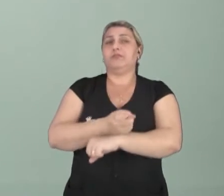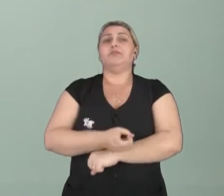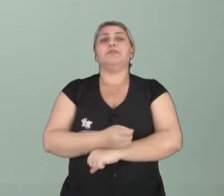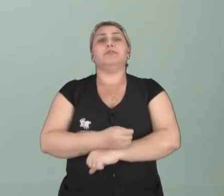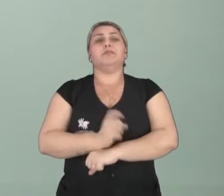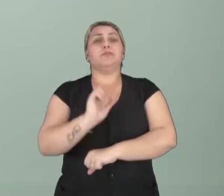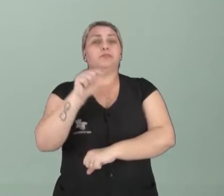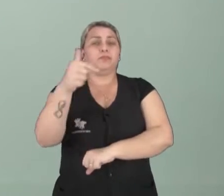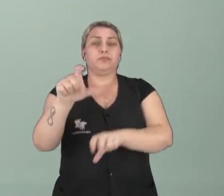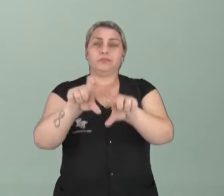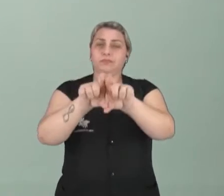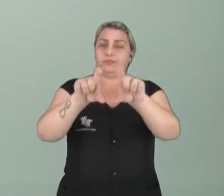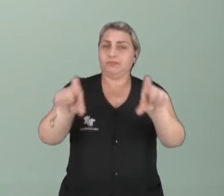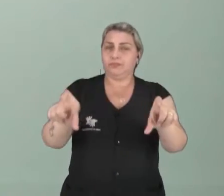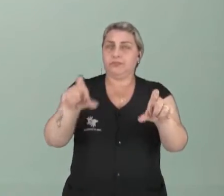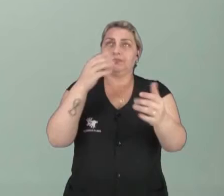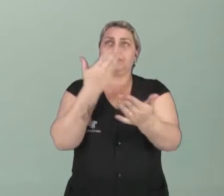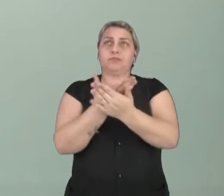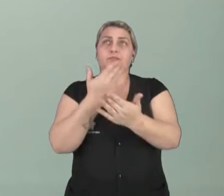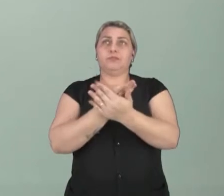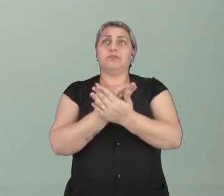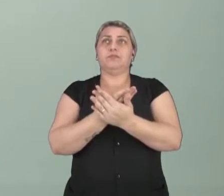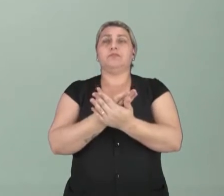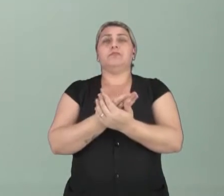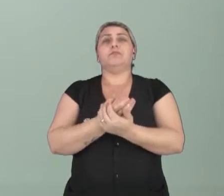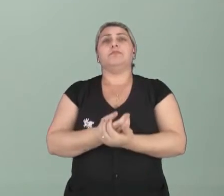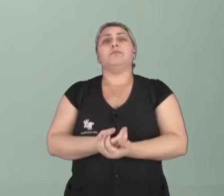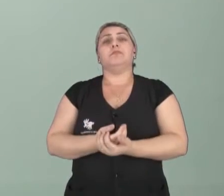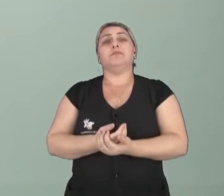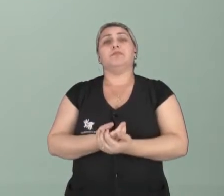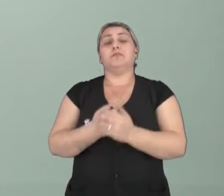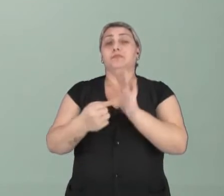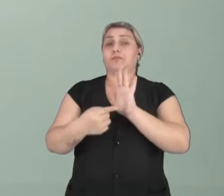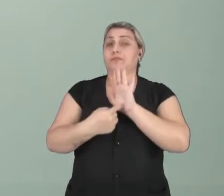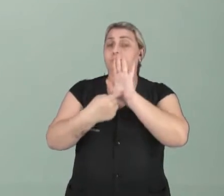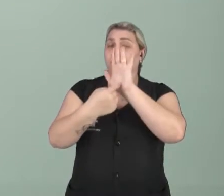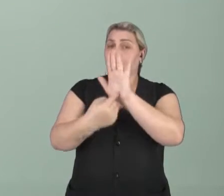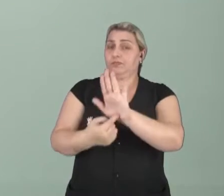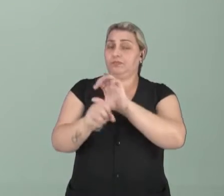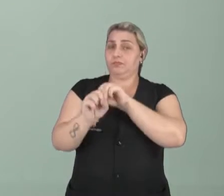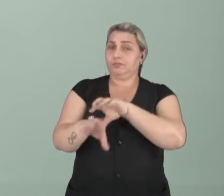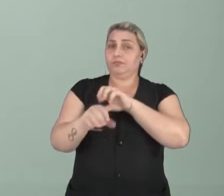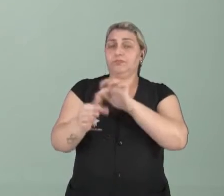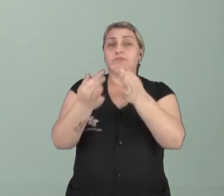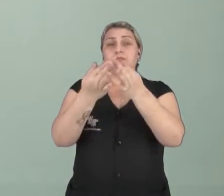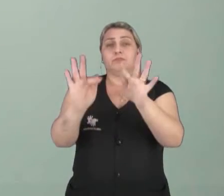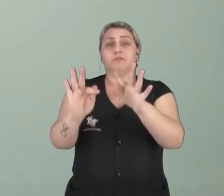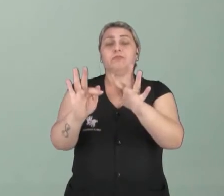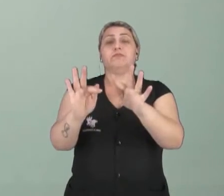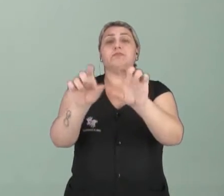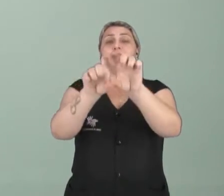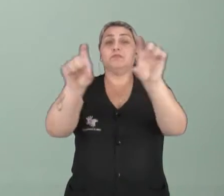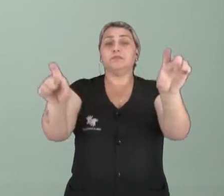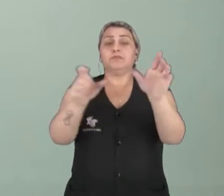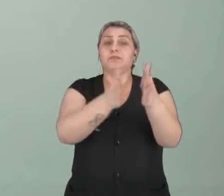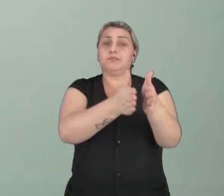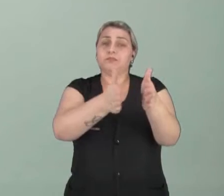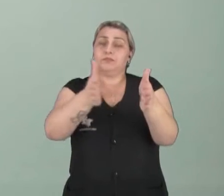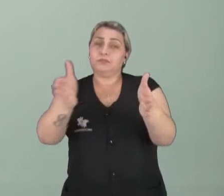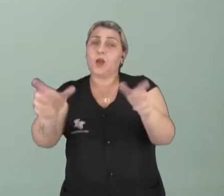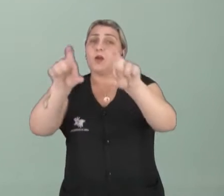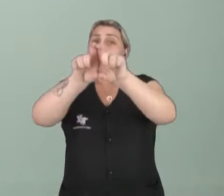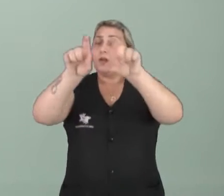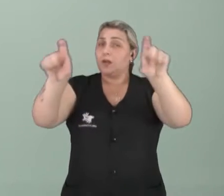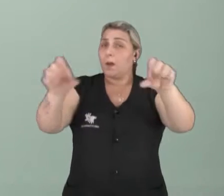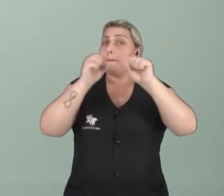Tá certo não na aula na aula de que nós tratamos só sobre frase oração e período a gente disse que